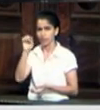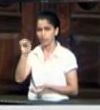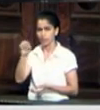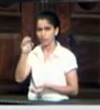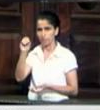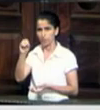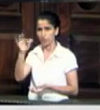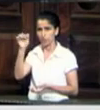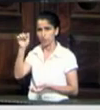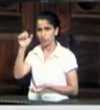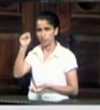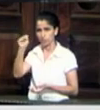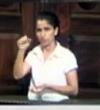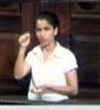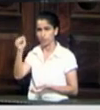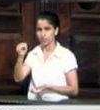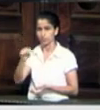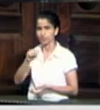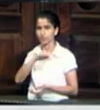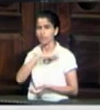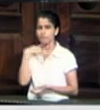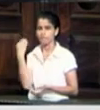3.087 mortos,